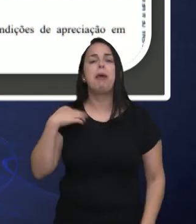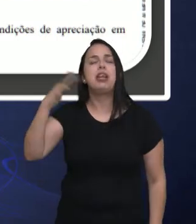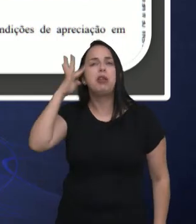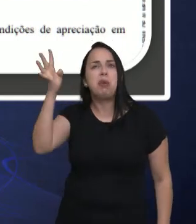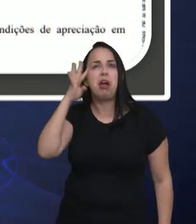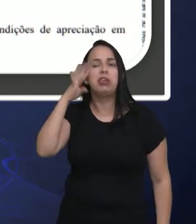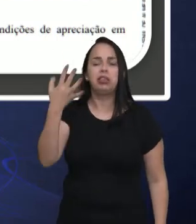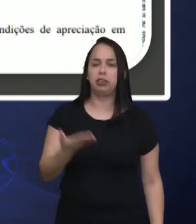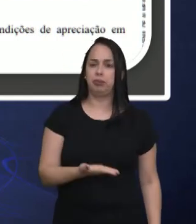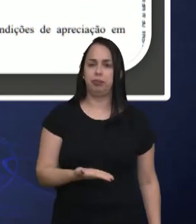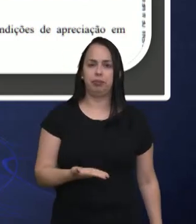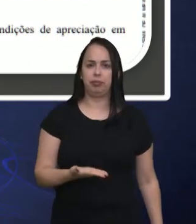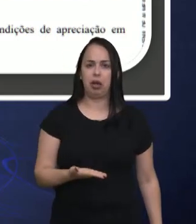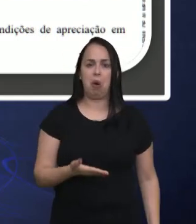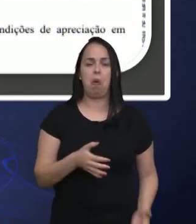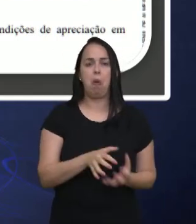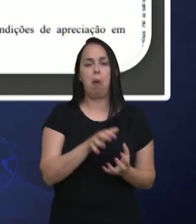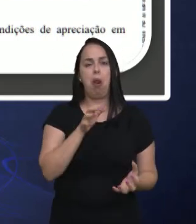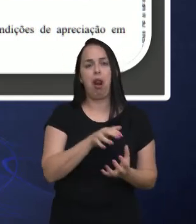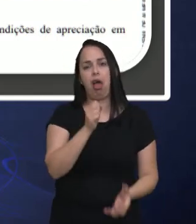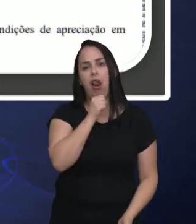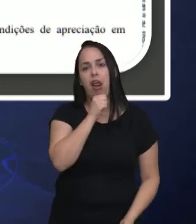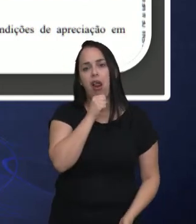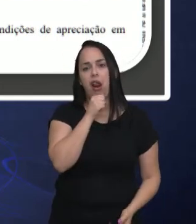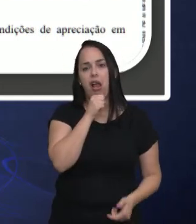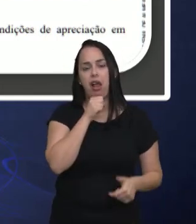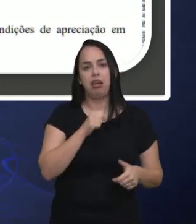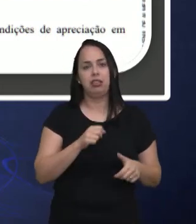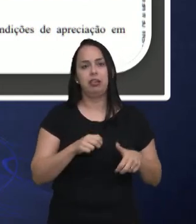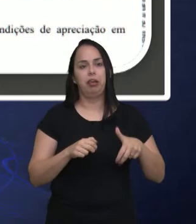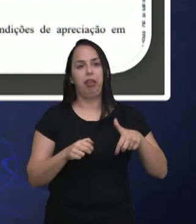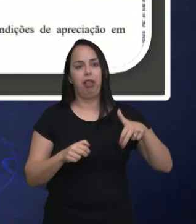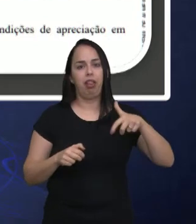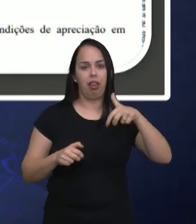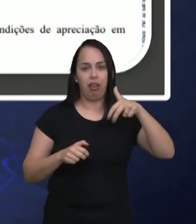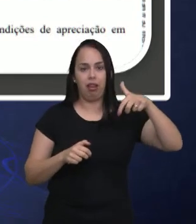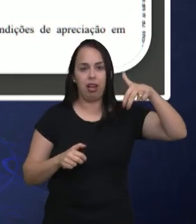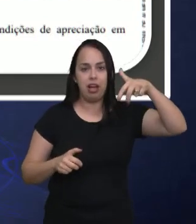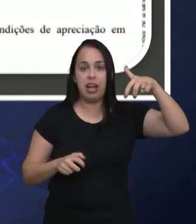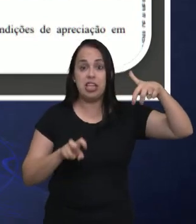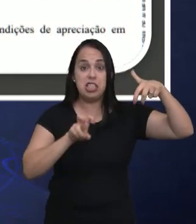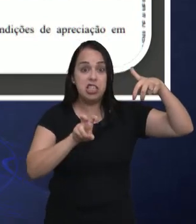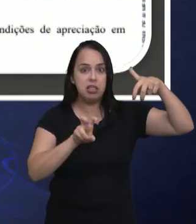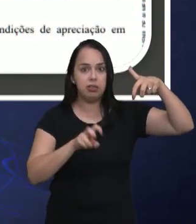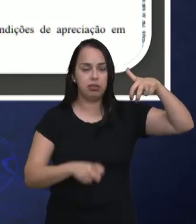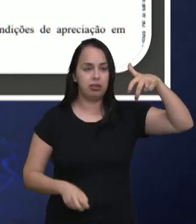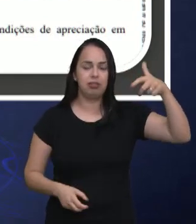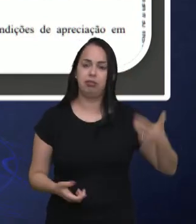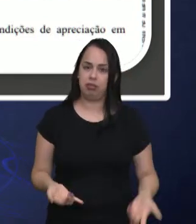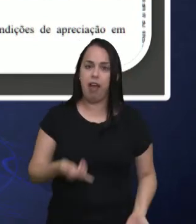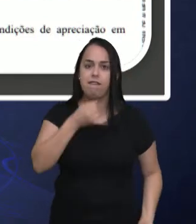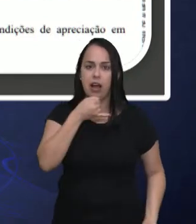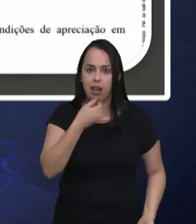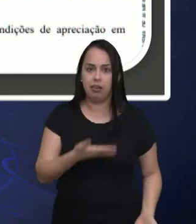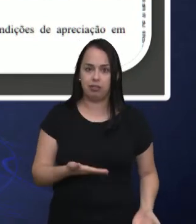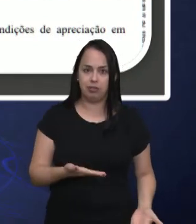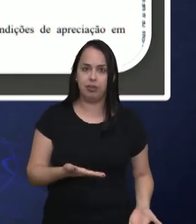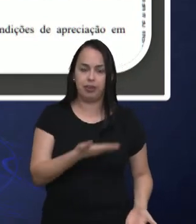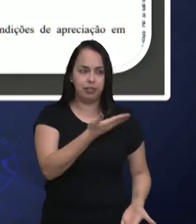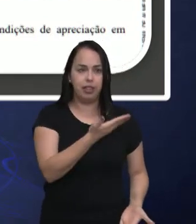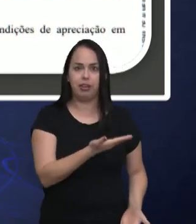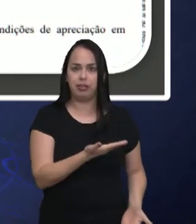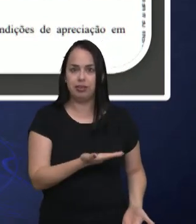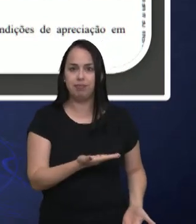imagina, entendeu? O idoso lá no 5º andar, porque, né, infelizmente, é isso que nós estamos vendendo aqui